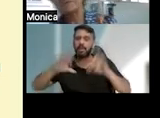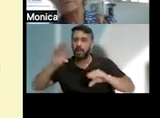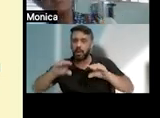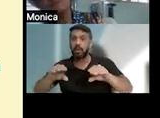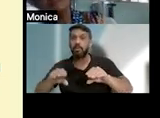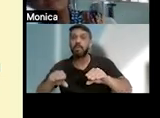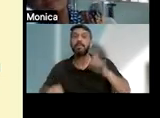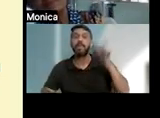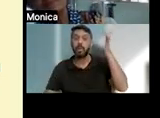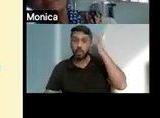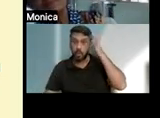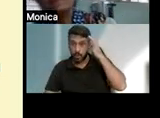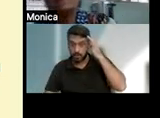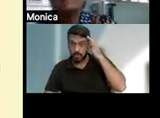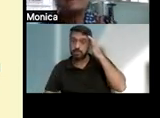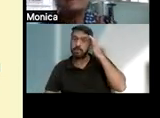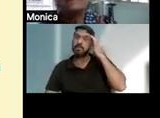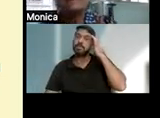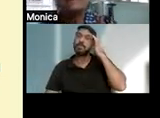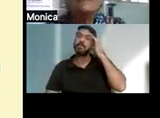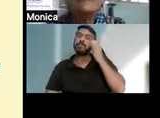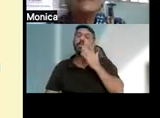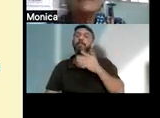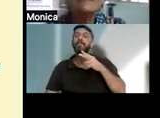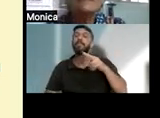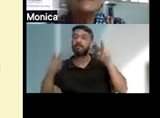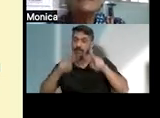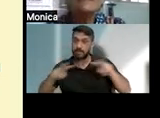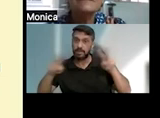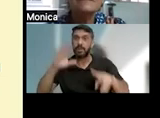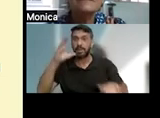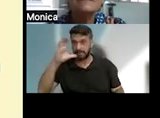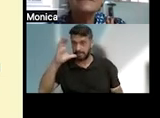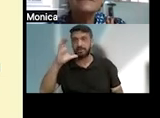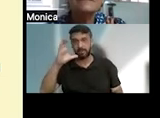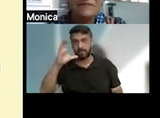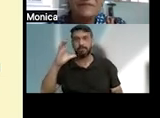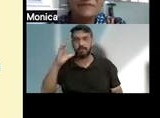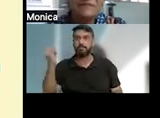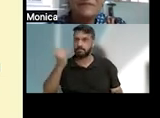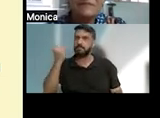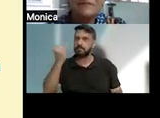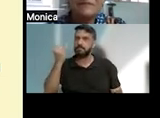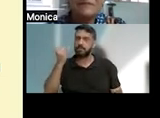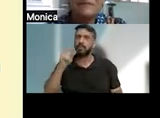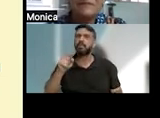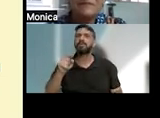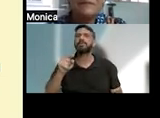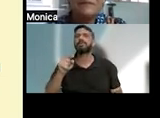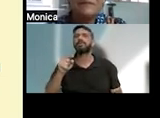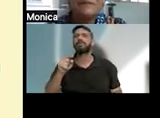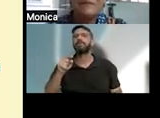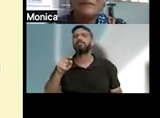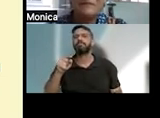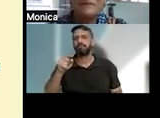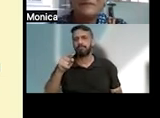essa é uma outra visão da ciência que é muito importante, assim,